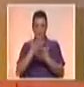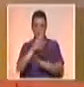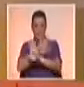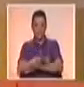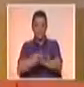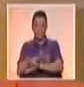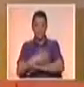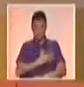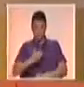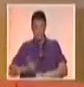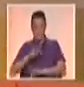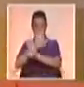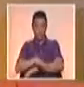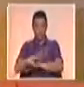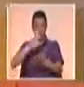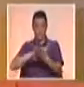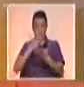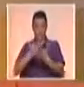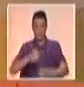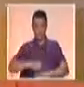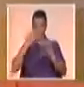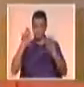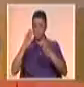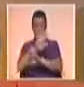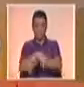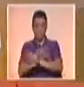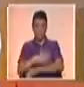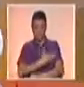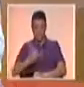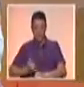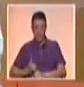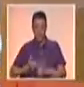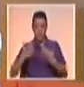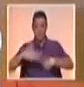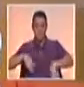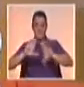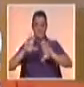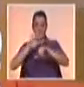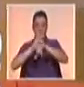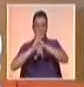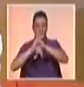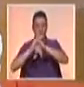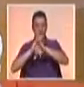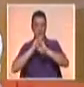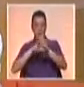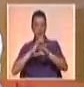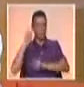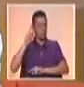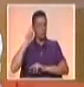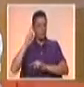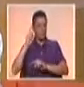isto estou a dizer e sei que conheço muitos, infelizmente, desempregados. Ainda não há sensibilidade para a